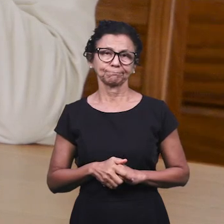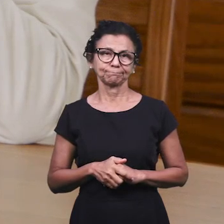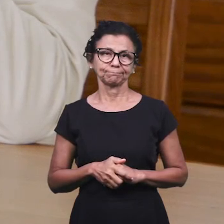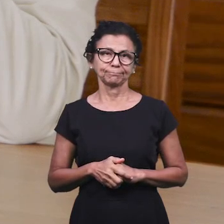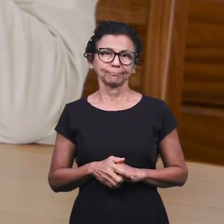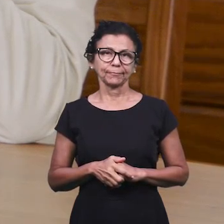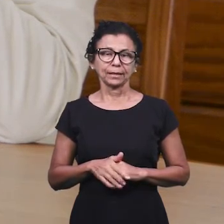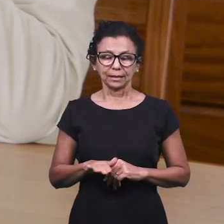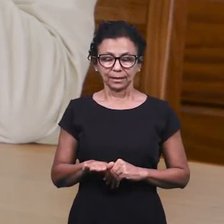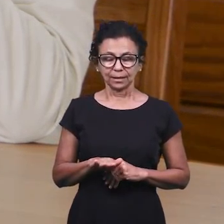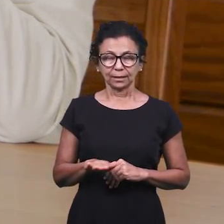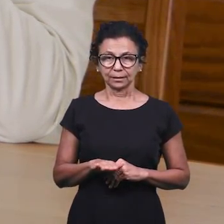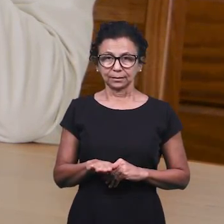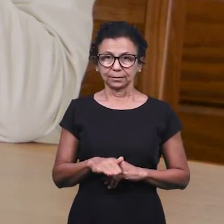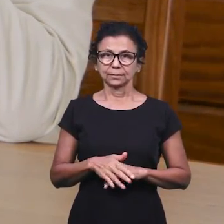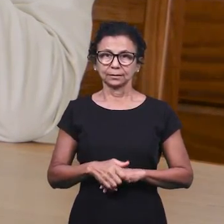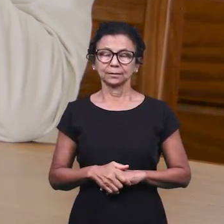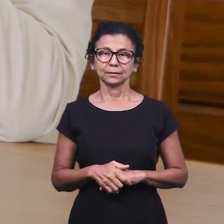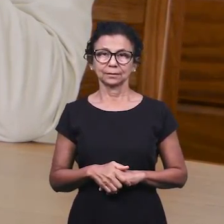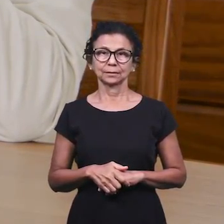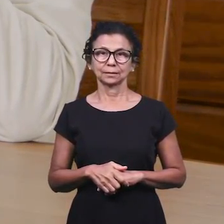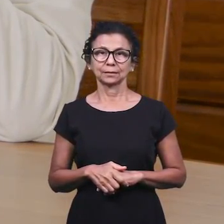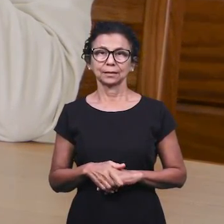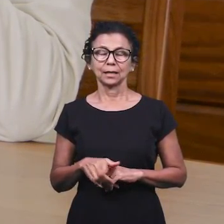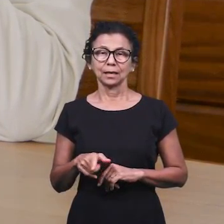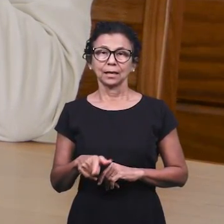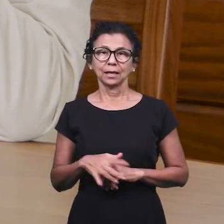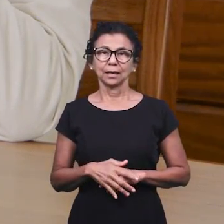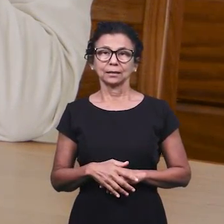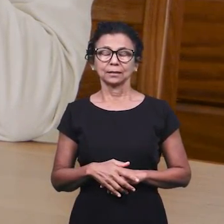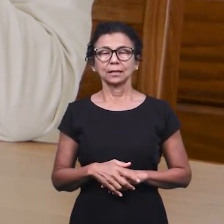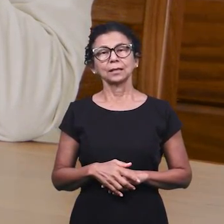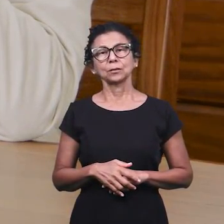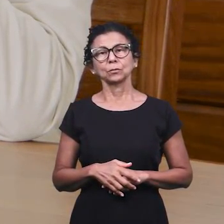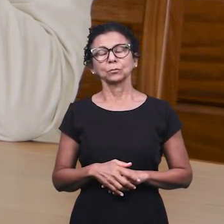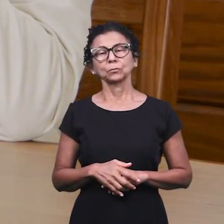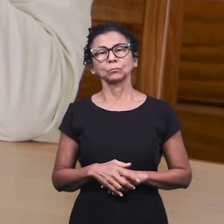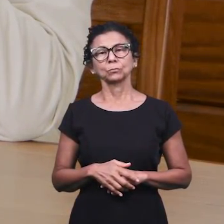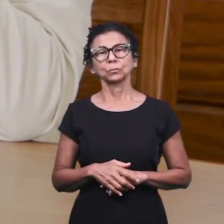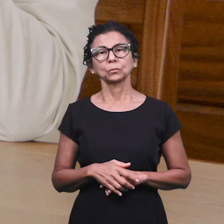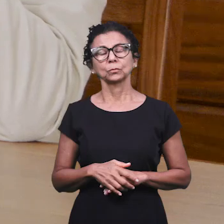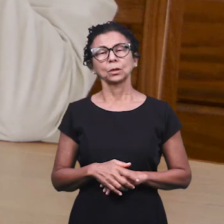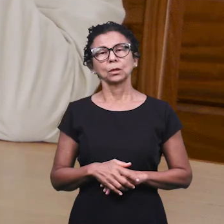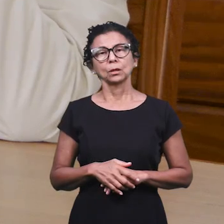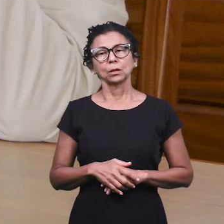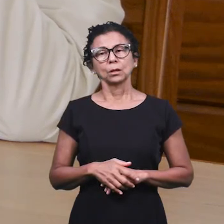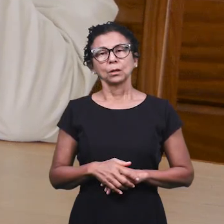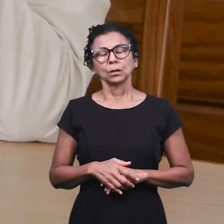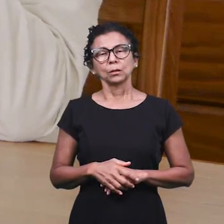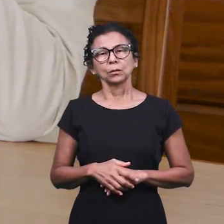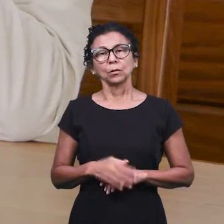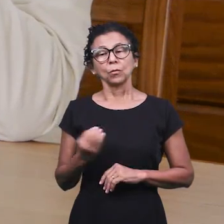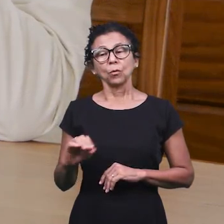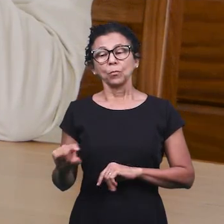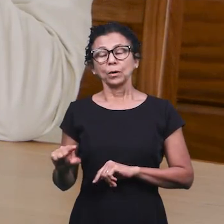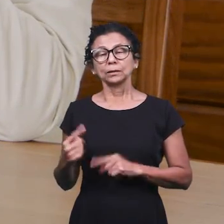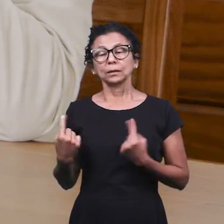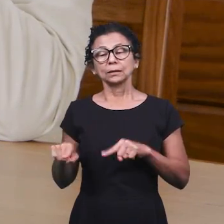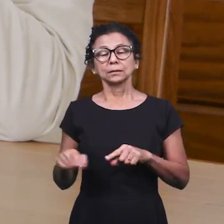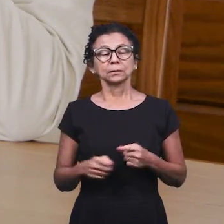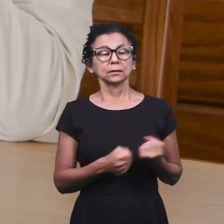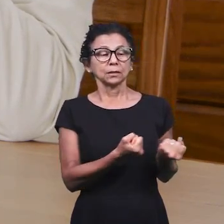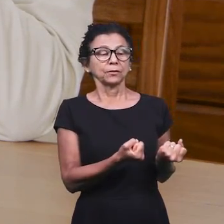criança, do caráter da criança é fundamental para que possa resistir aos ataques. Nós vivemos